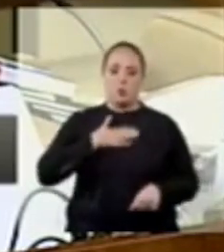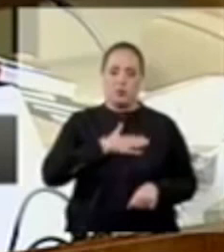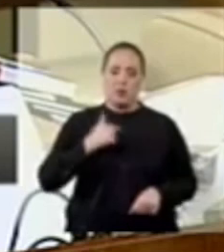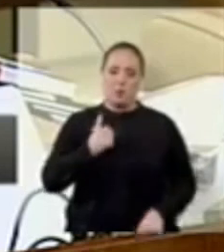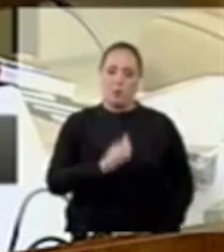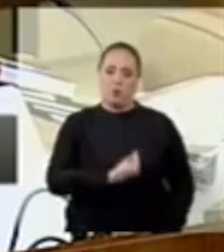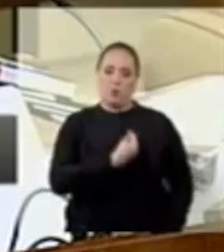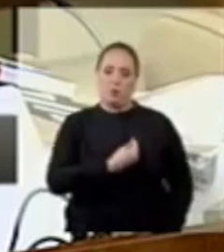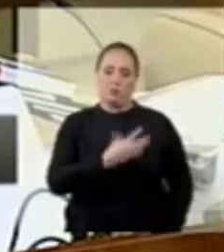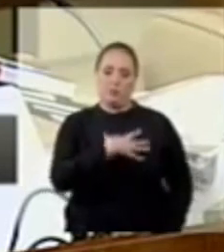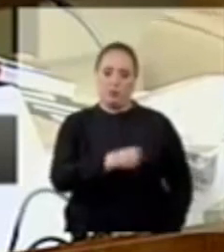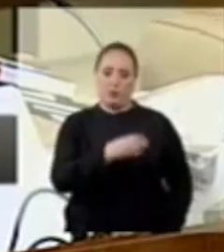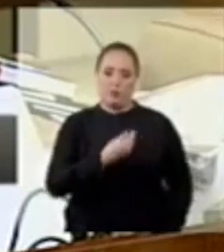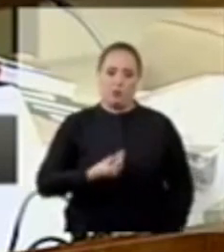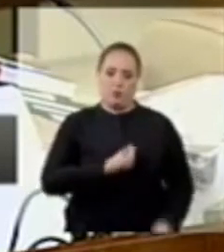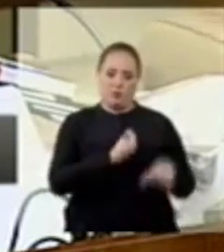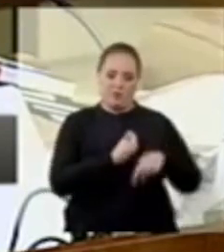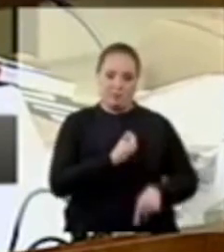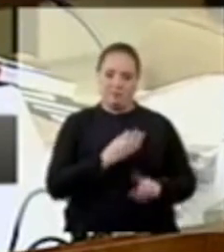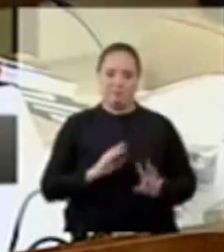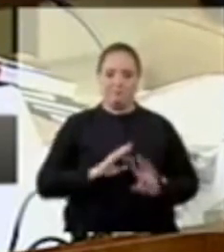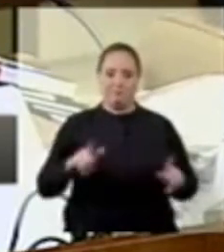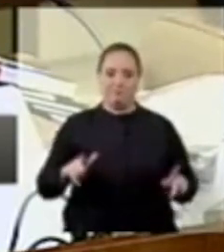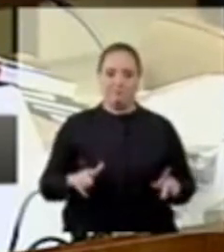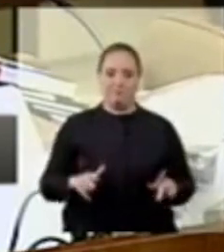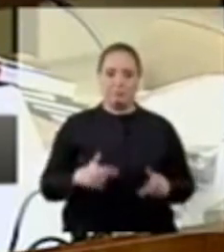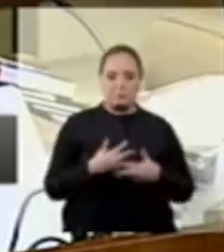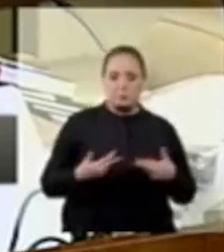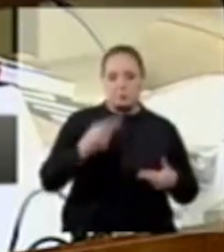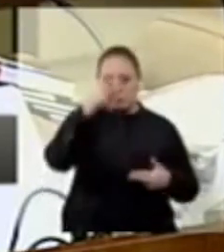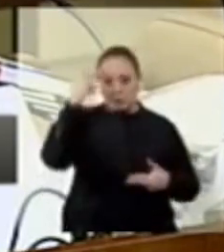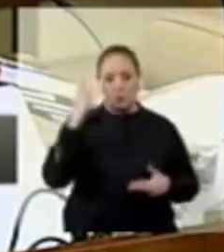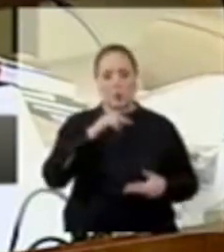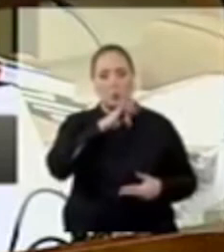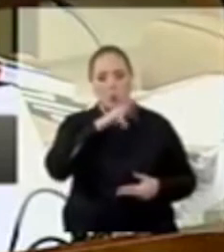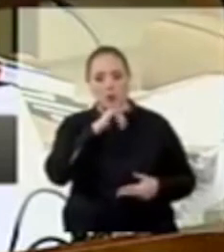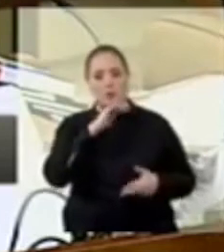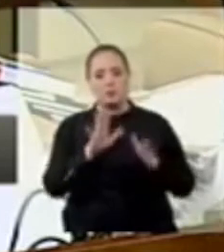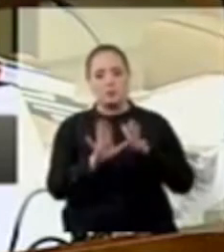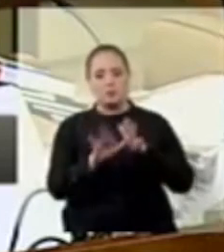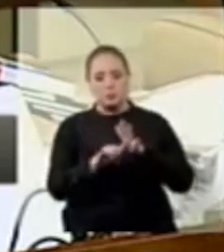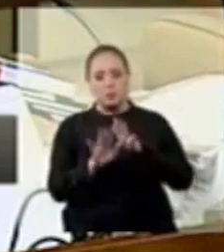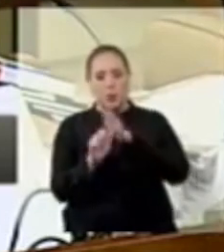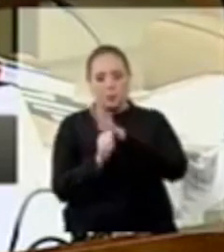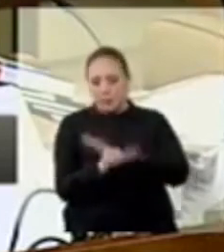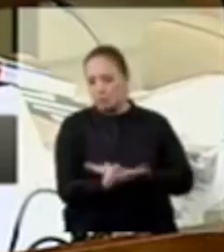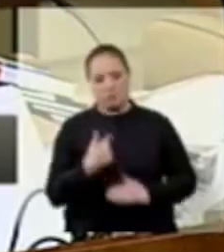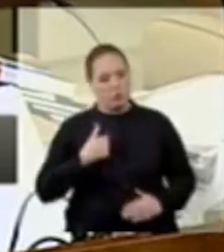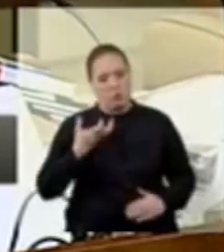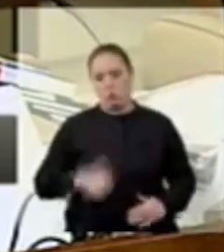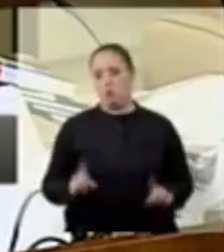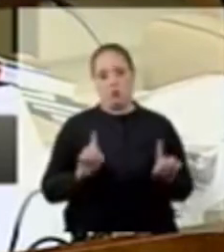filhos um paraíso de homicidas estupradores e corruptos eu me